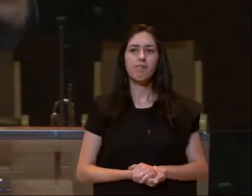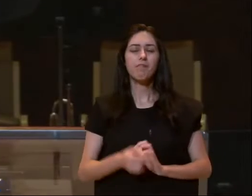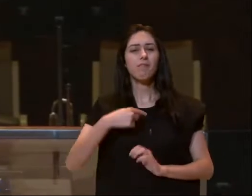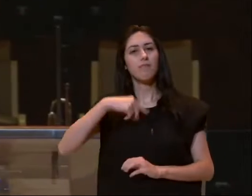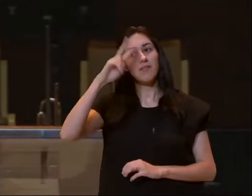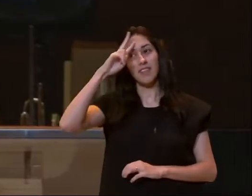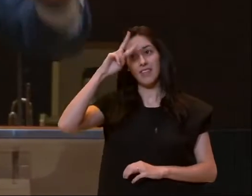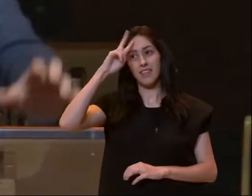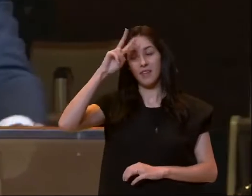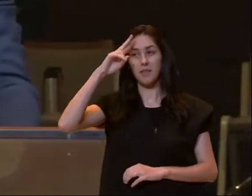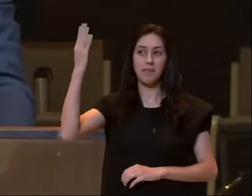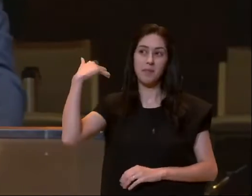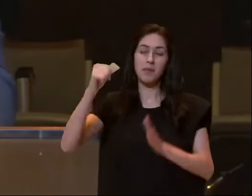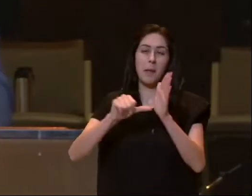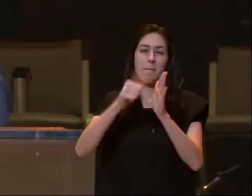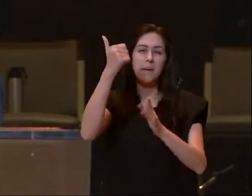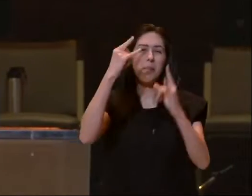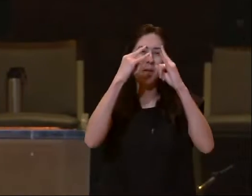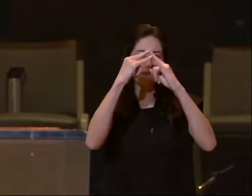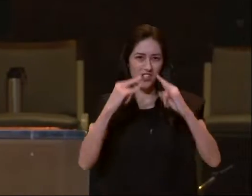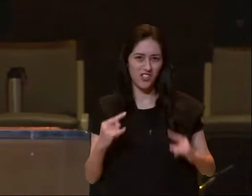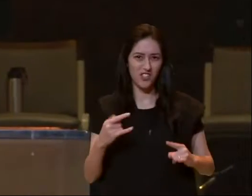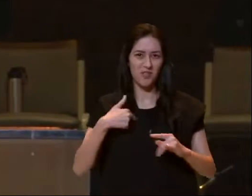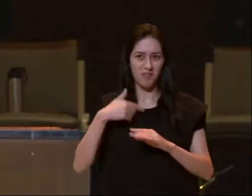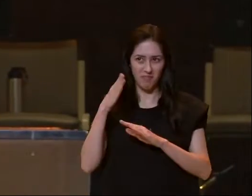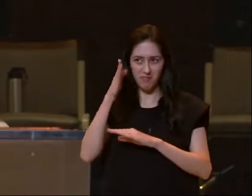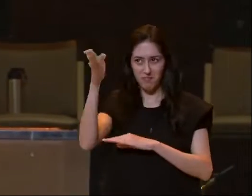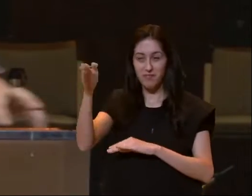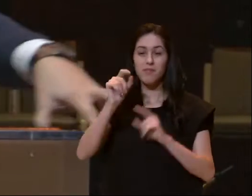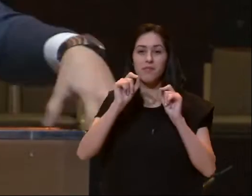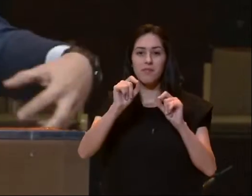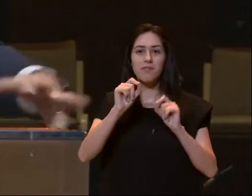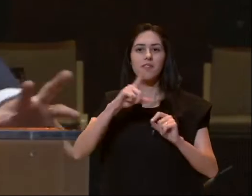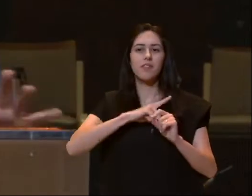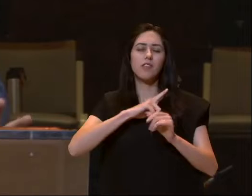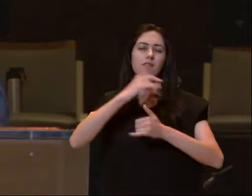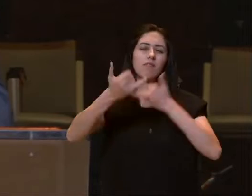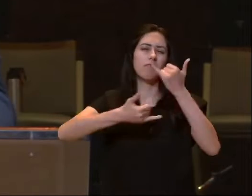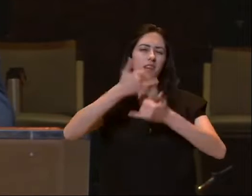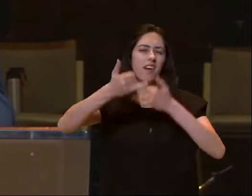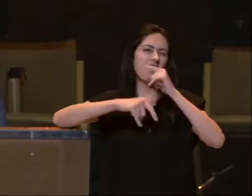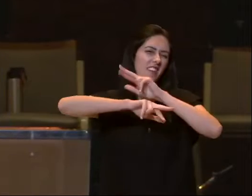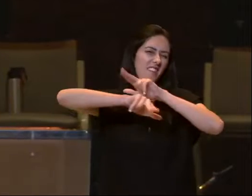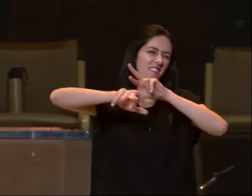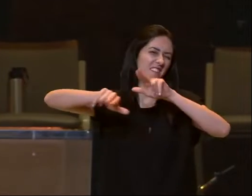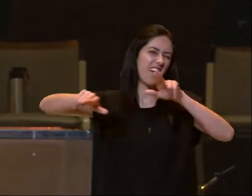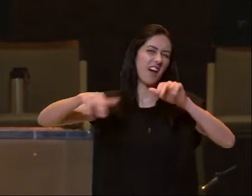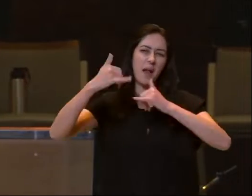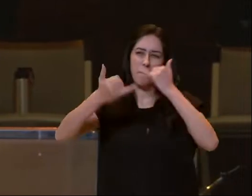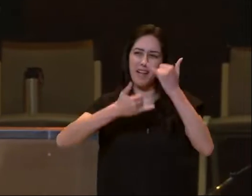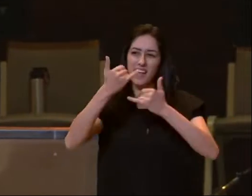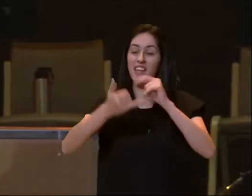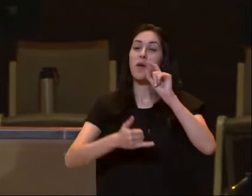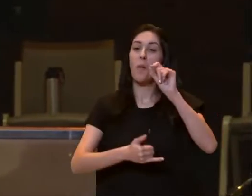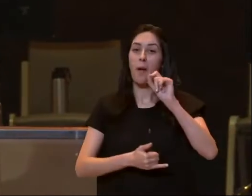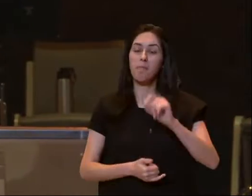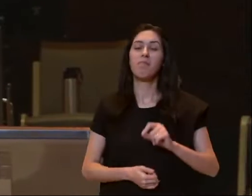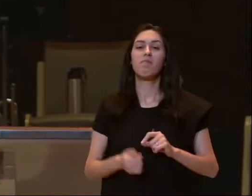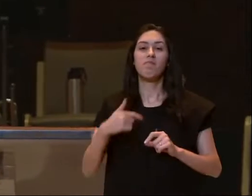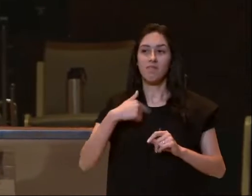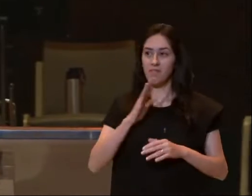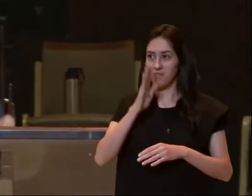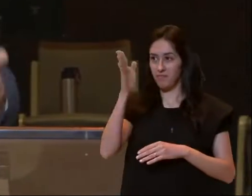do primeiro retiro que eu participei aqui, tinha gicanas que se faziam, uma das gicanas, uma das